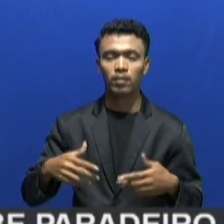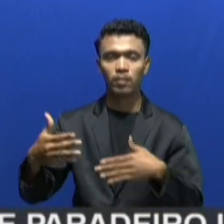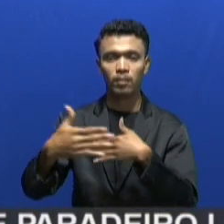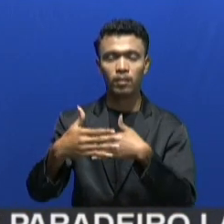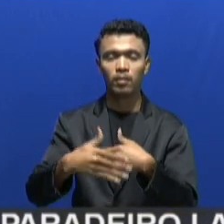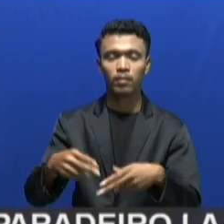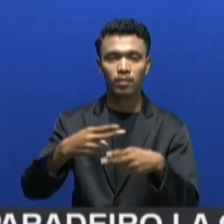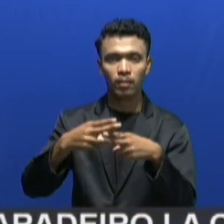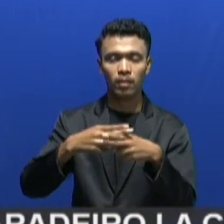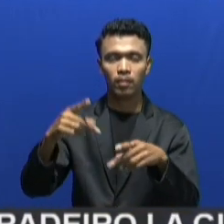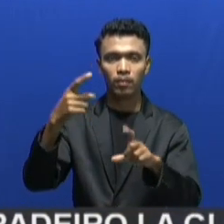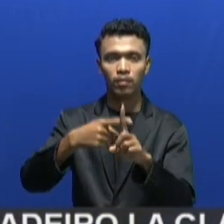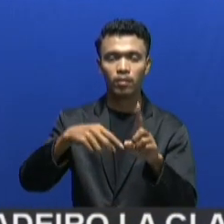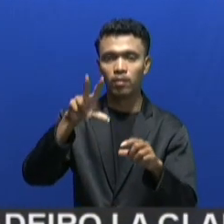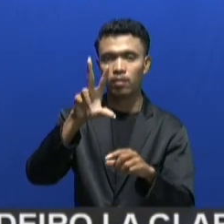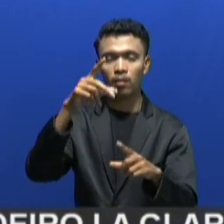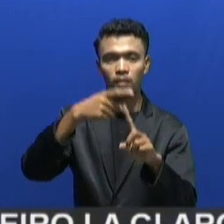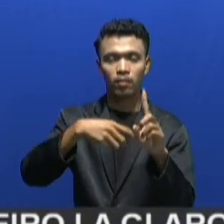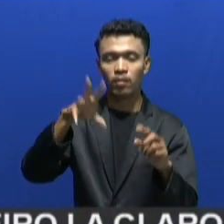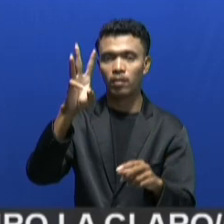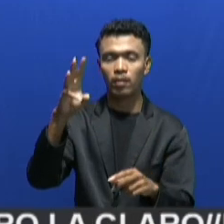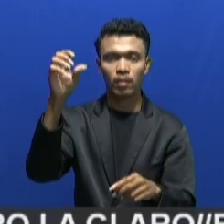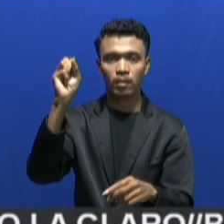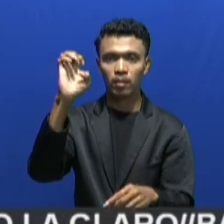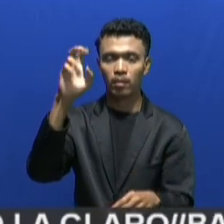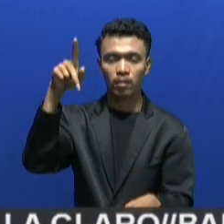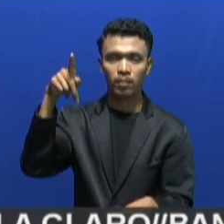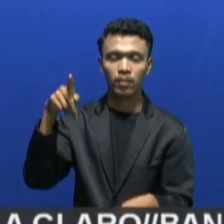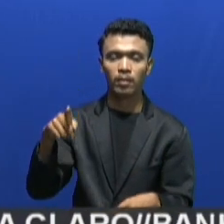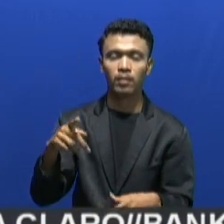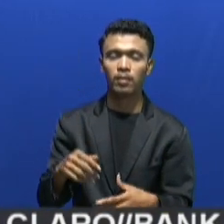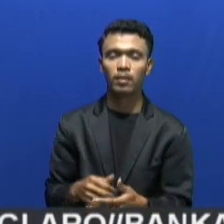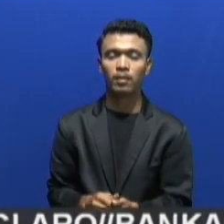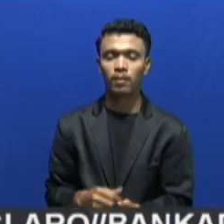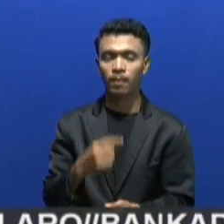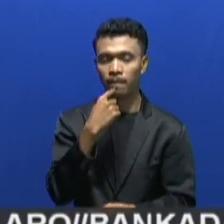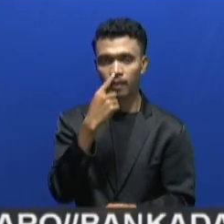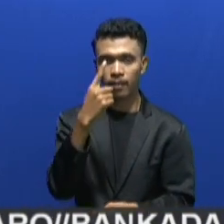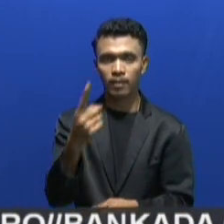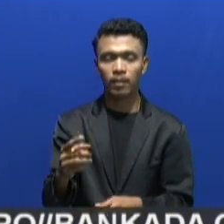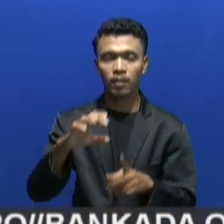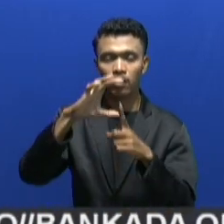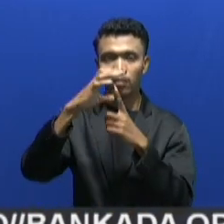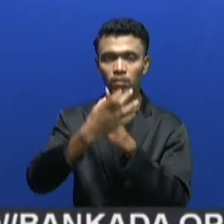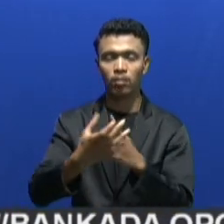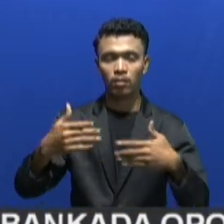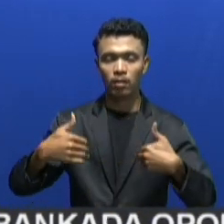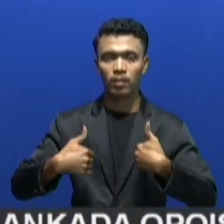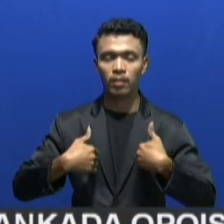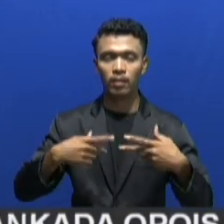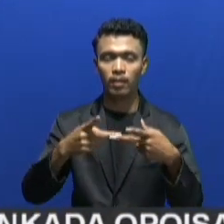ho fulan neng. Sekretarius Taru Pescas Domingos de Conceição dos Santos considera Tarabando iha